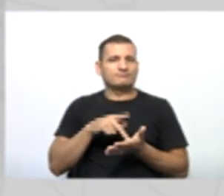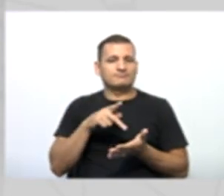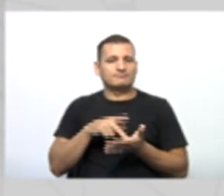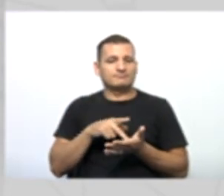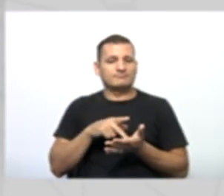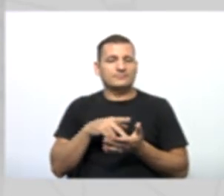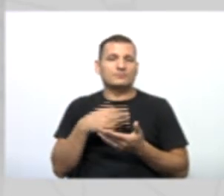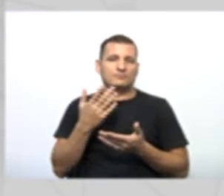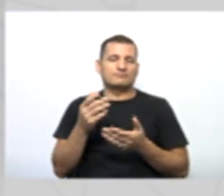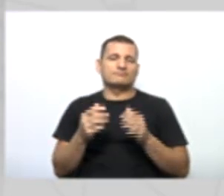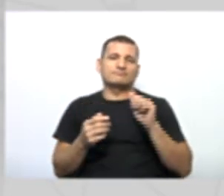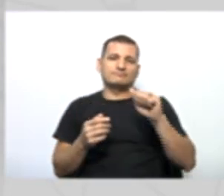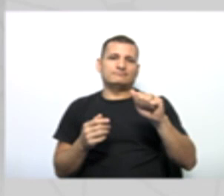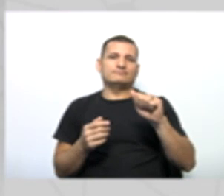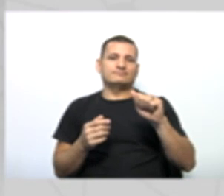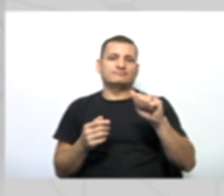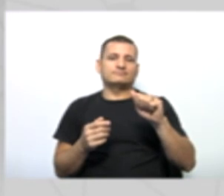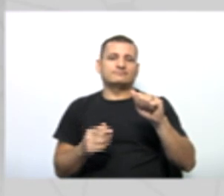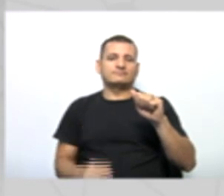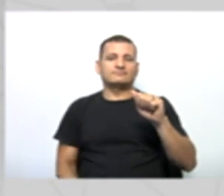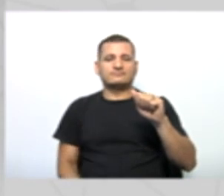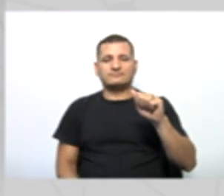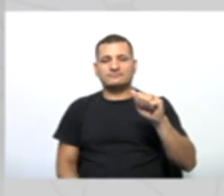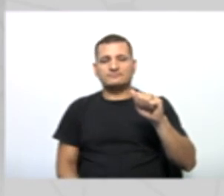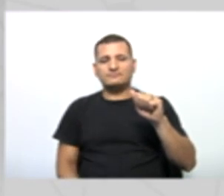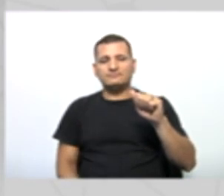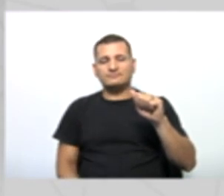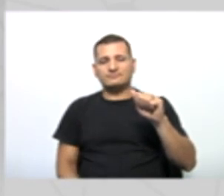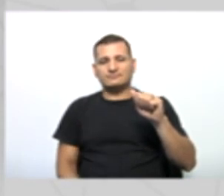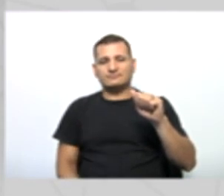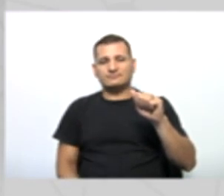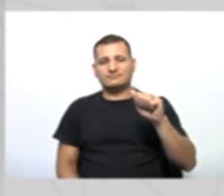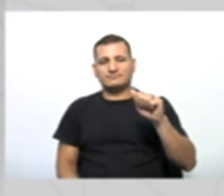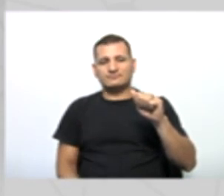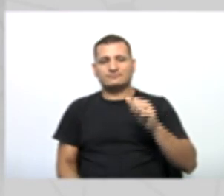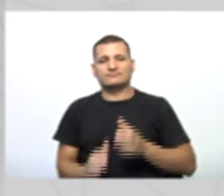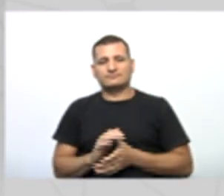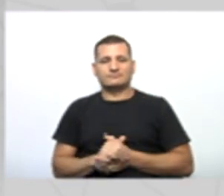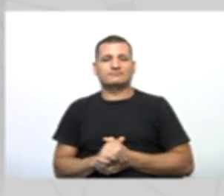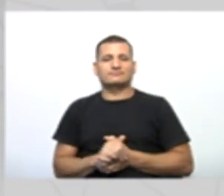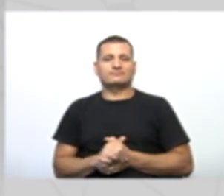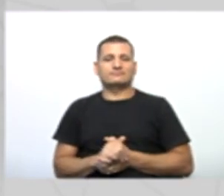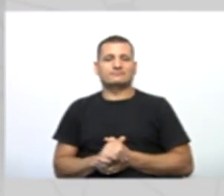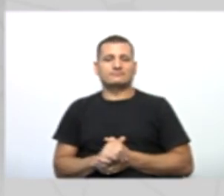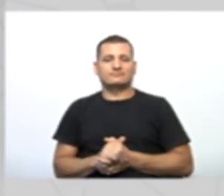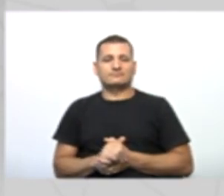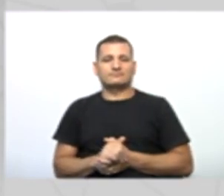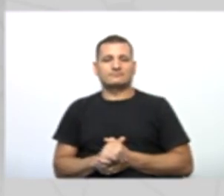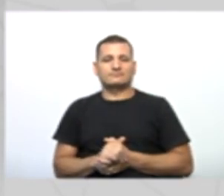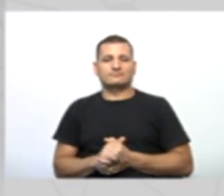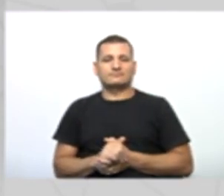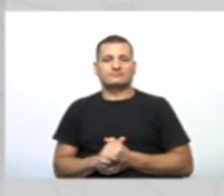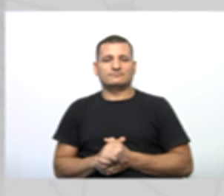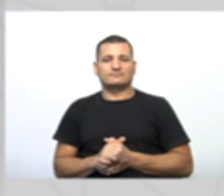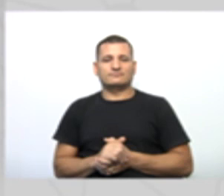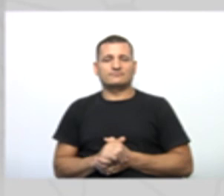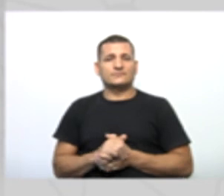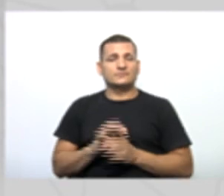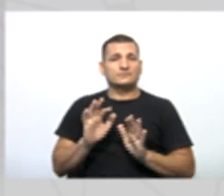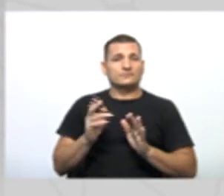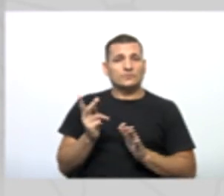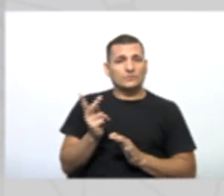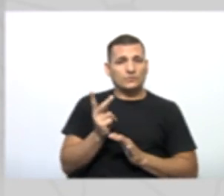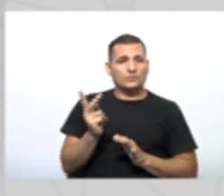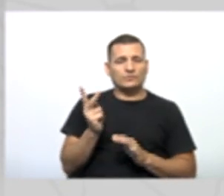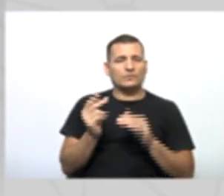É óbvio que essa é Aristóteles. Sim. Embora os dois concordem da importância da participação política,